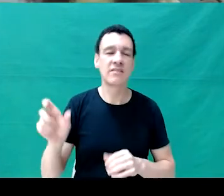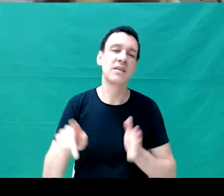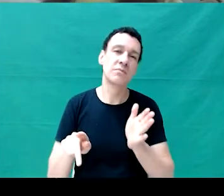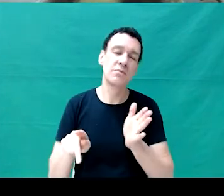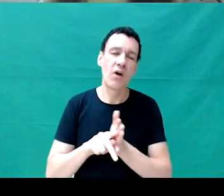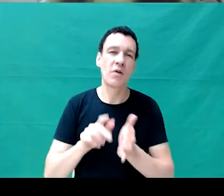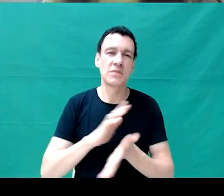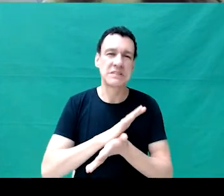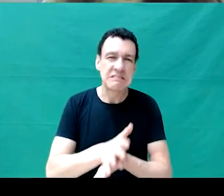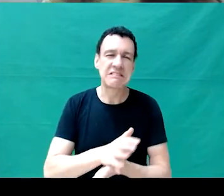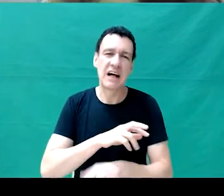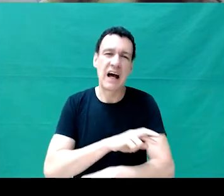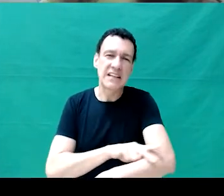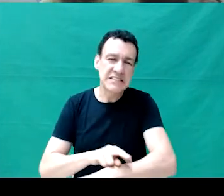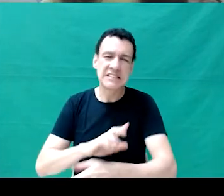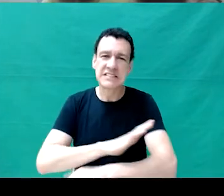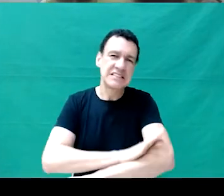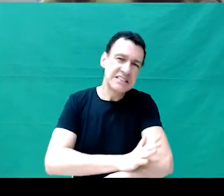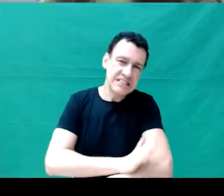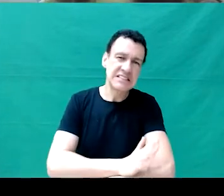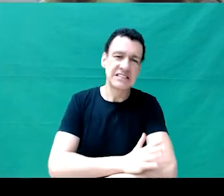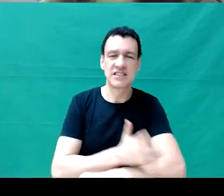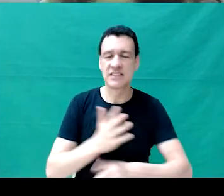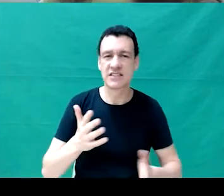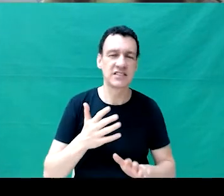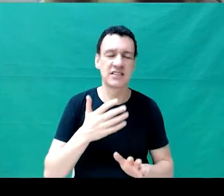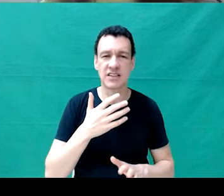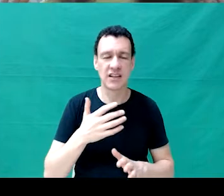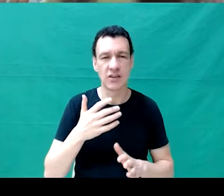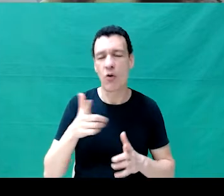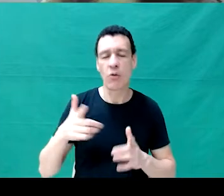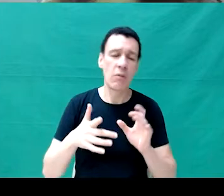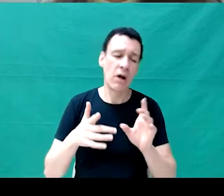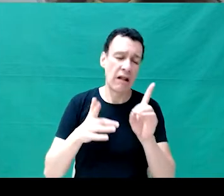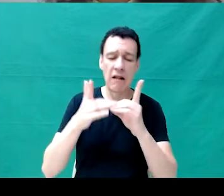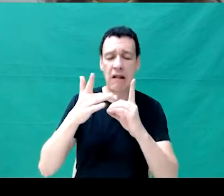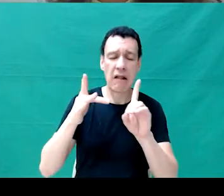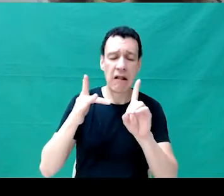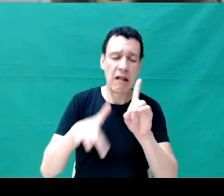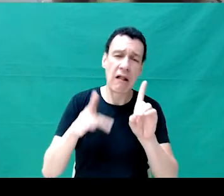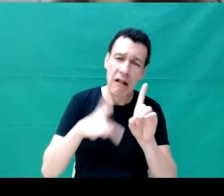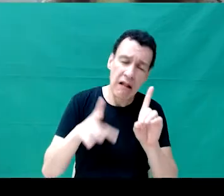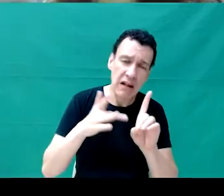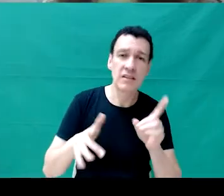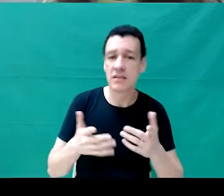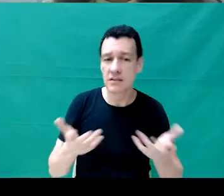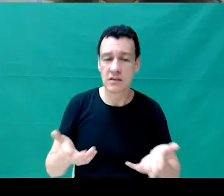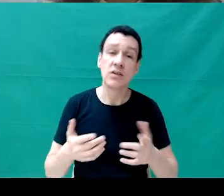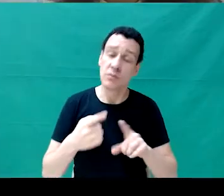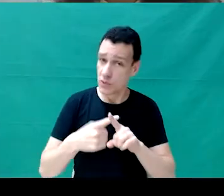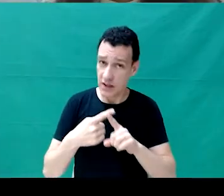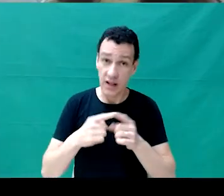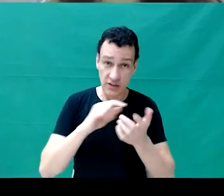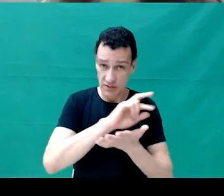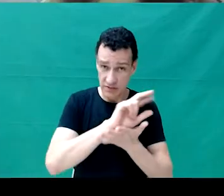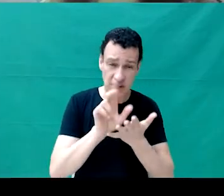termos capacitistas, machistas, não se aplicam. Porque é só diversidade, eu só trouxe a pessoa e eu não preciso me preocupar